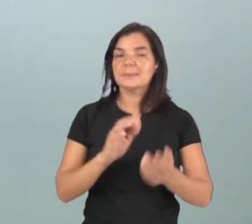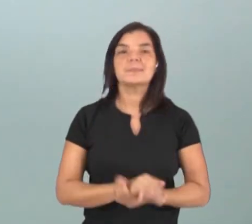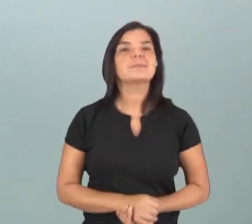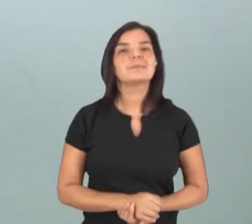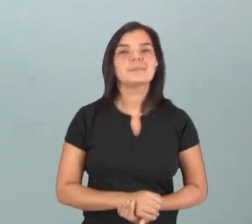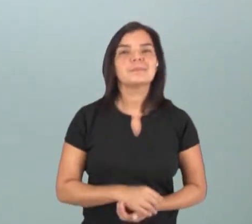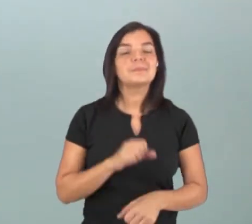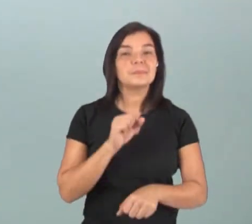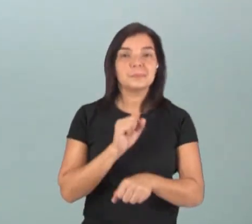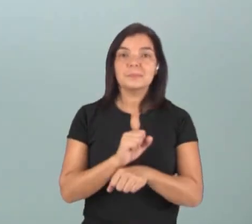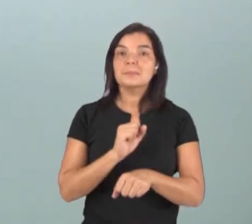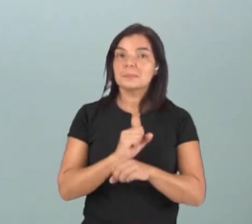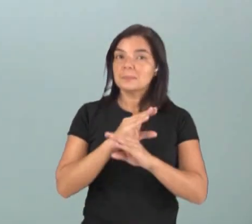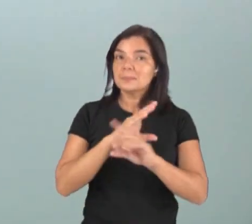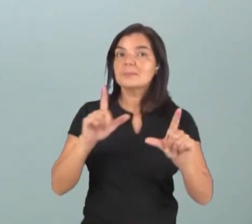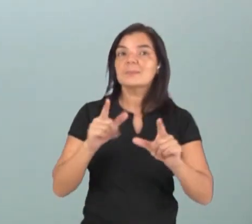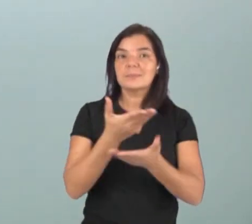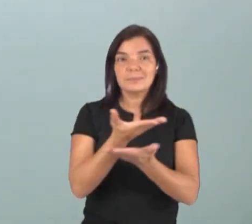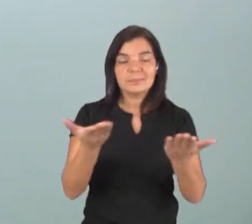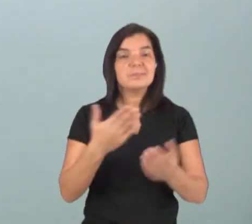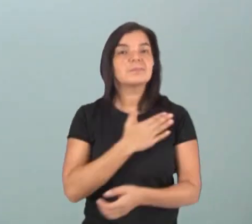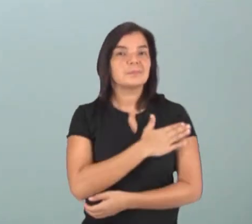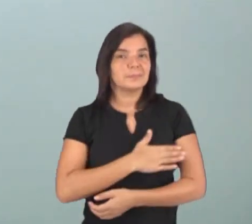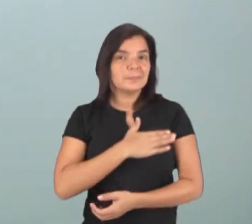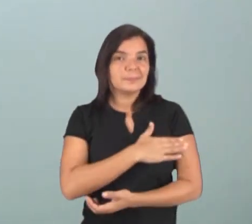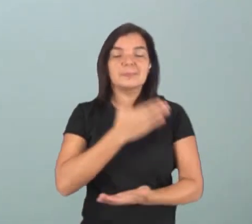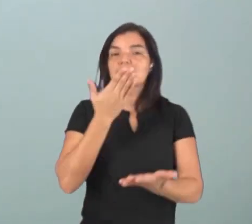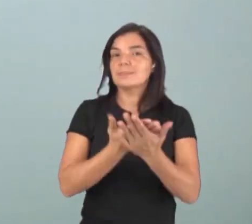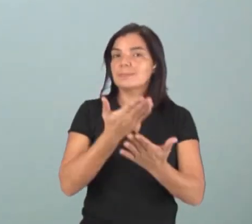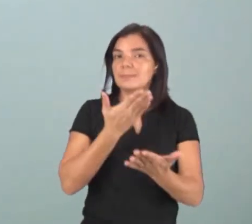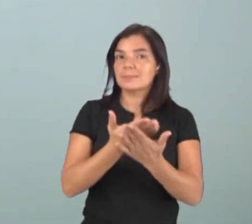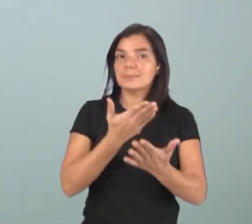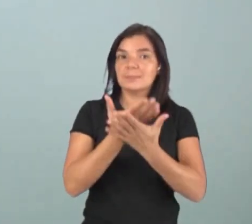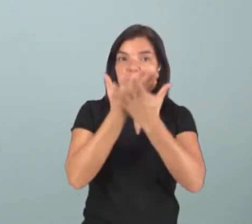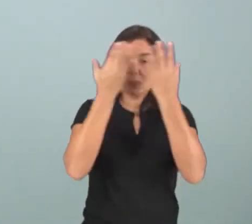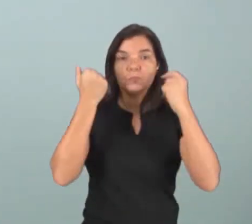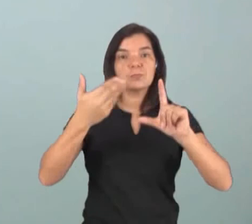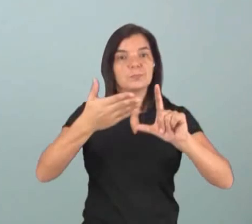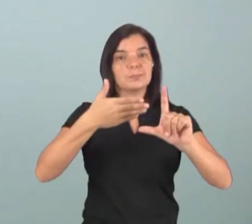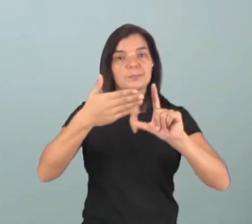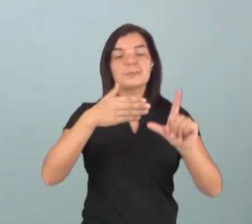pessoal? Espero que tenha ficado claro aí, espero que vocês tenham gostado da aula. Não esqueçam